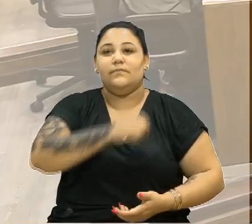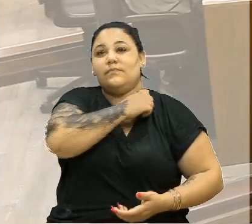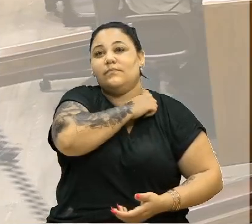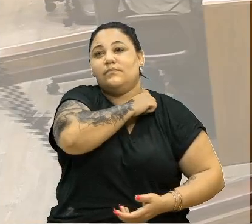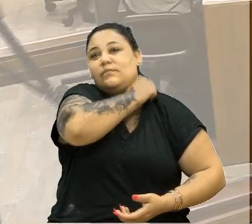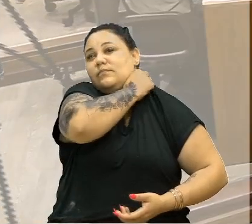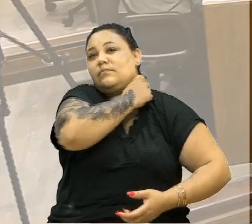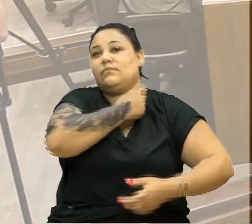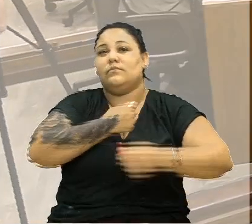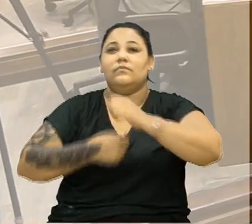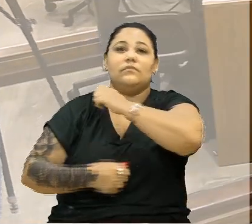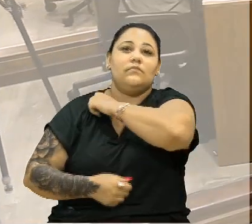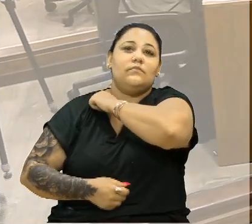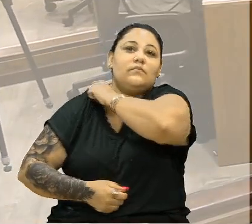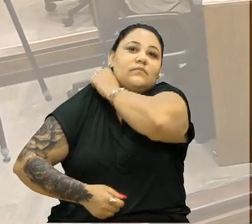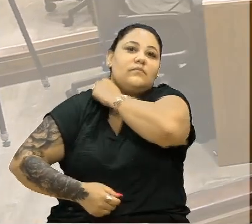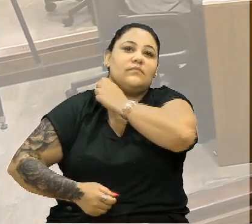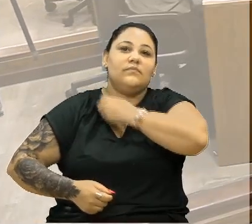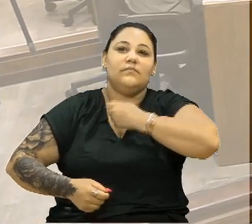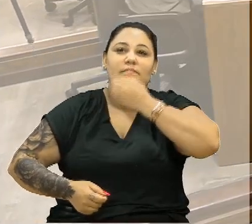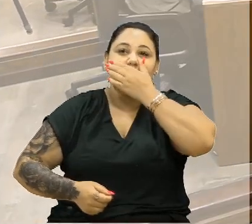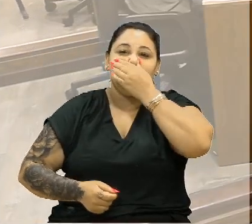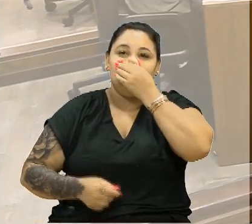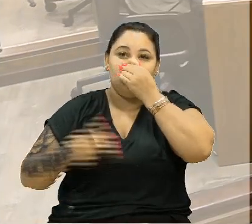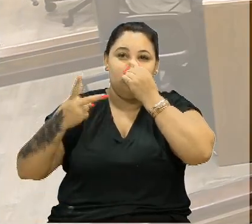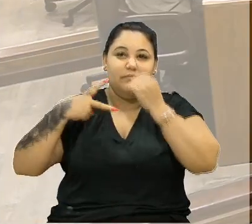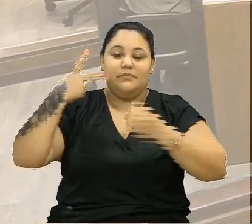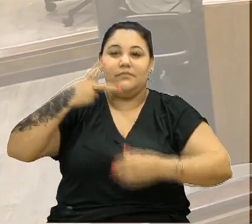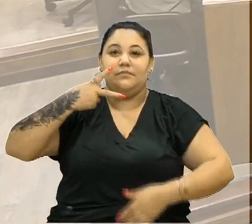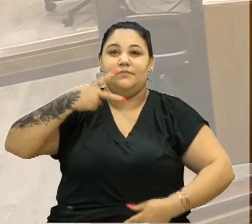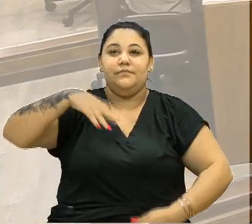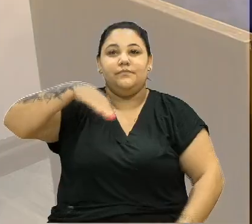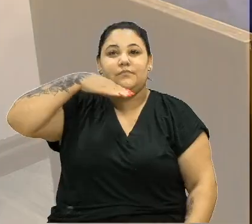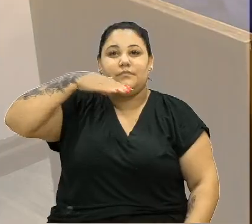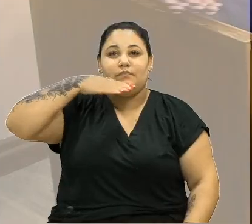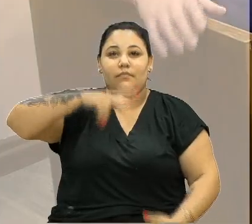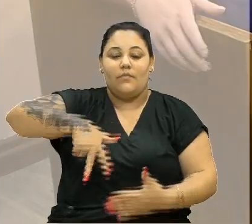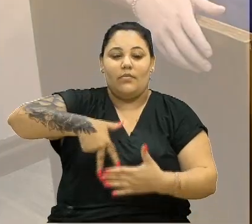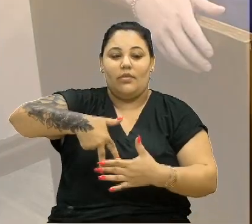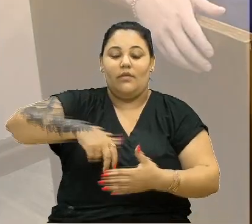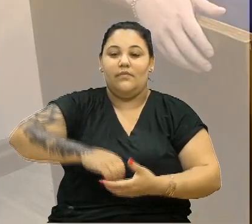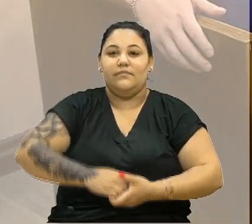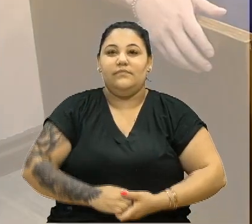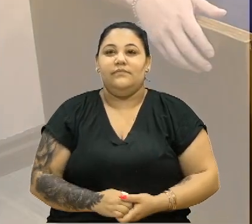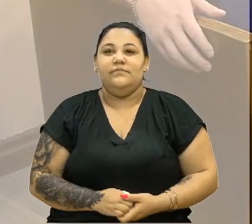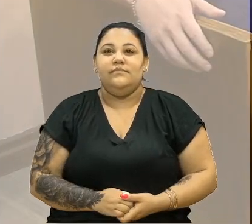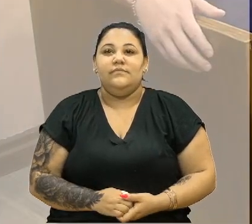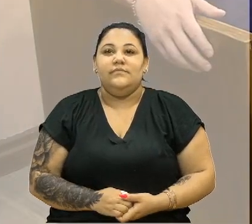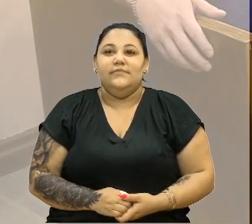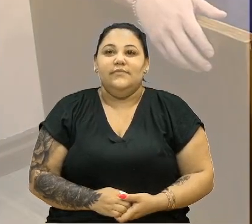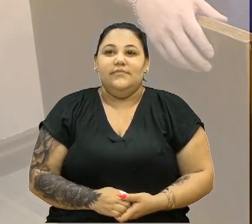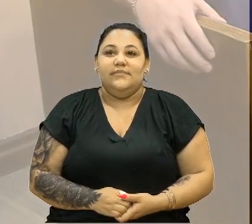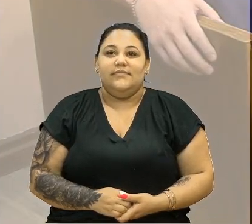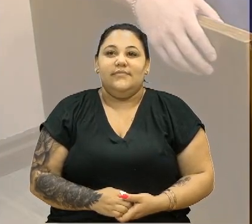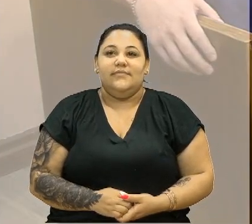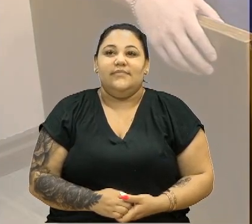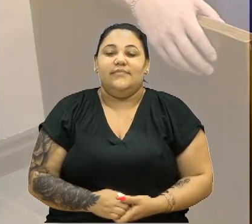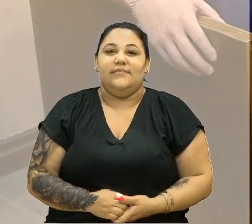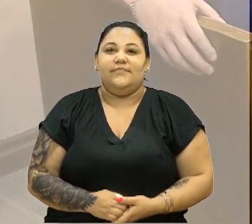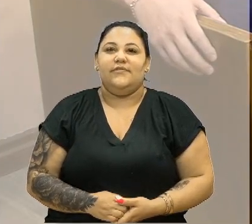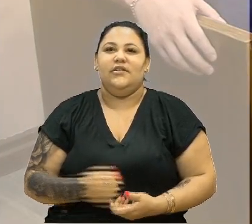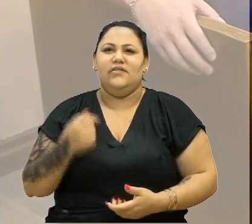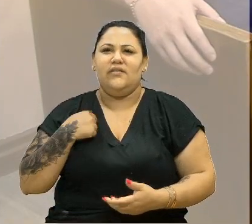de voto, vereador Bortola, na tribuna. Obrigado, presidente. Estava procurando aqui no